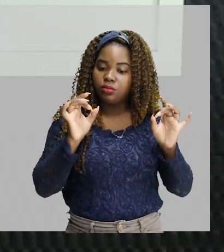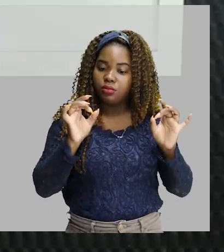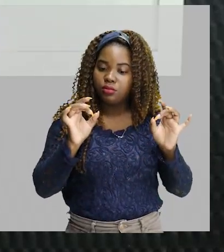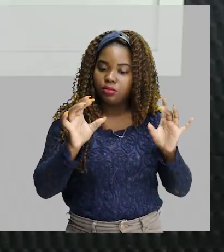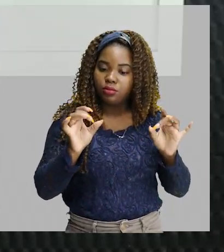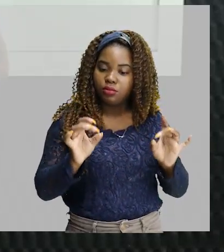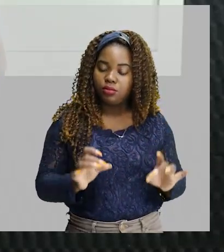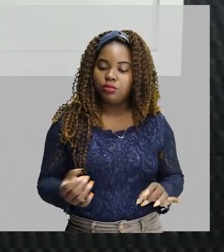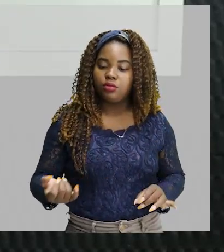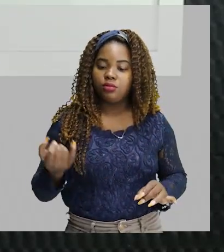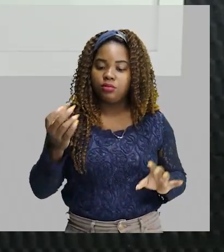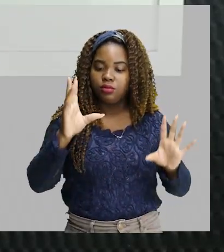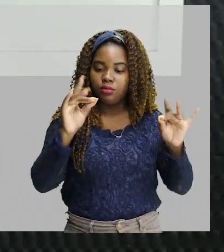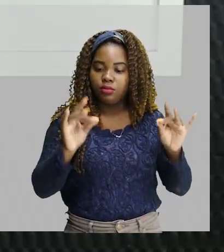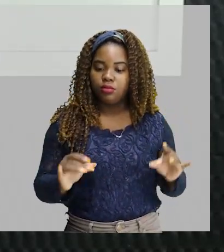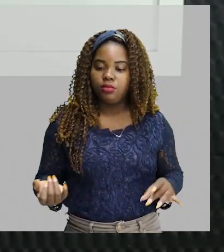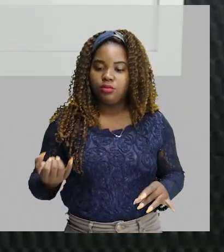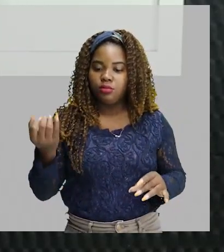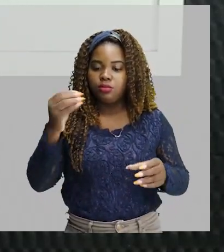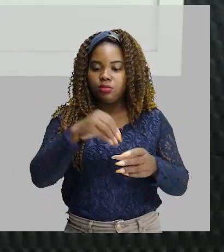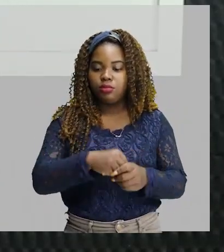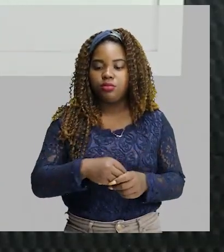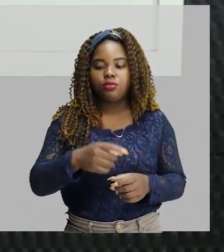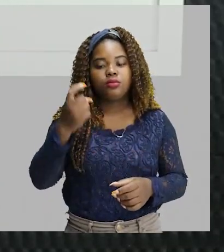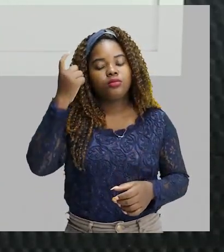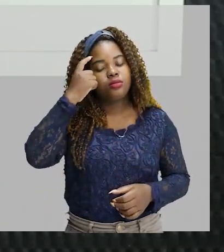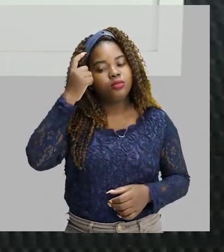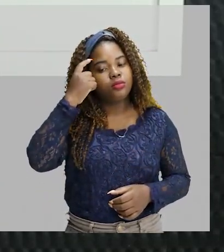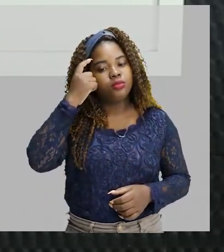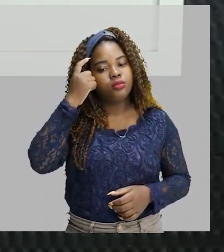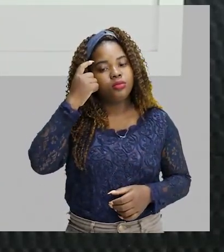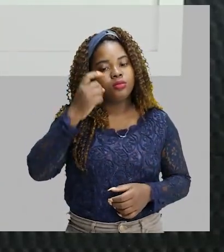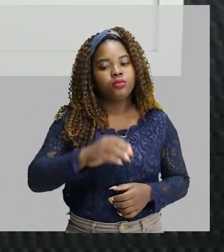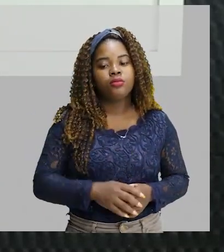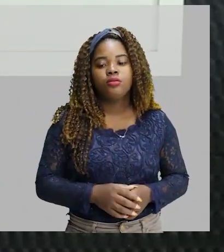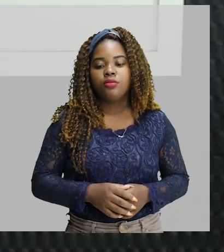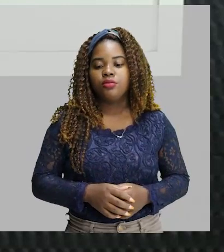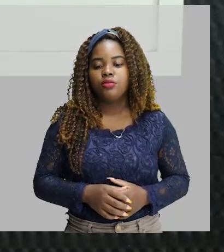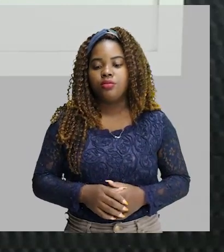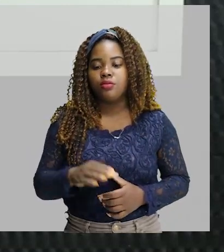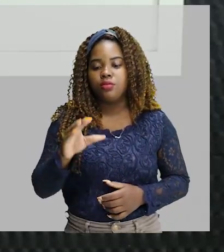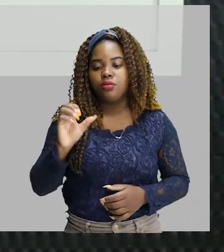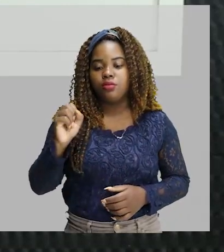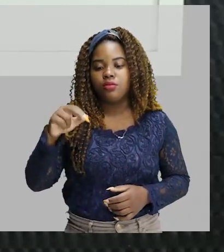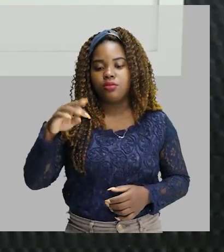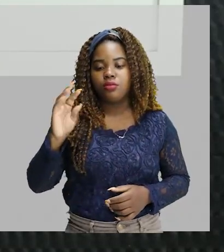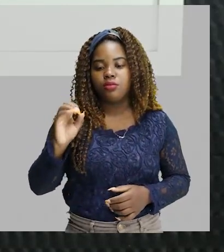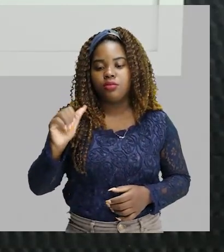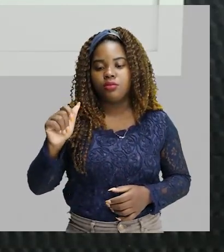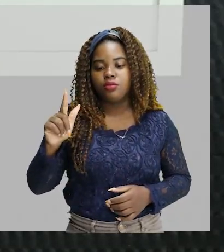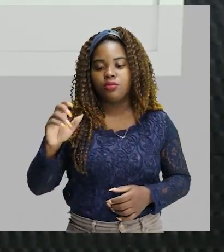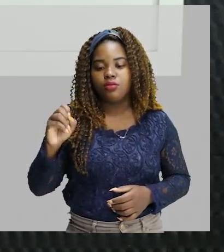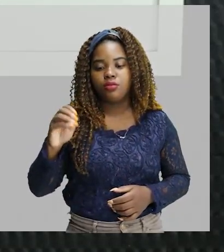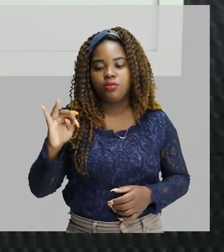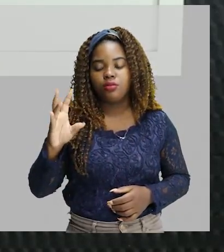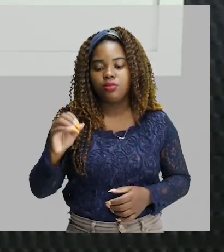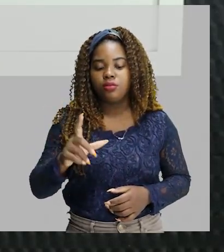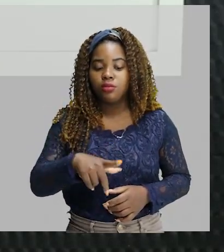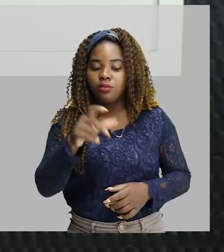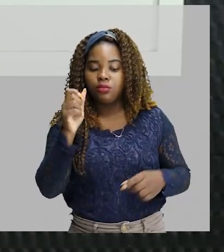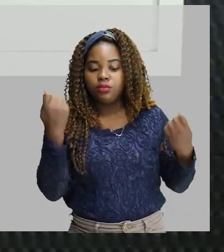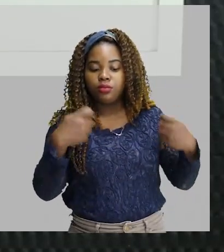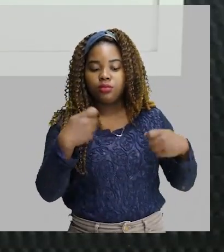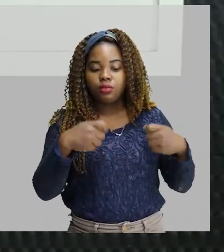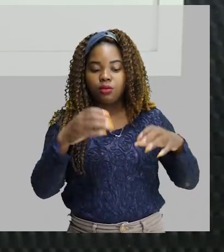da concepção agostiniana, dentro da concepção da patrística de Santo Agostinho, essas escolhas elas precisam obedecer o quê? Elas